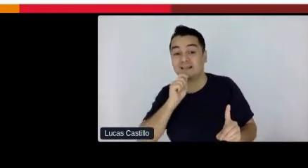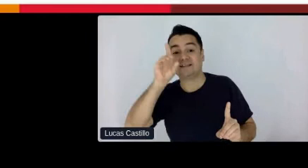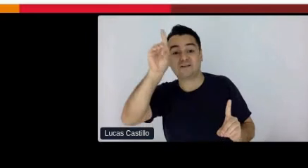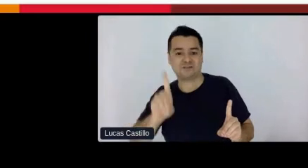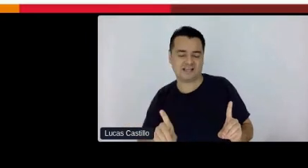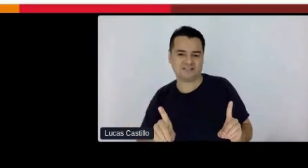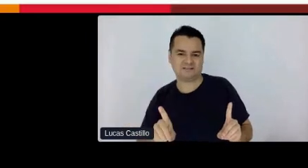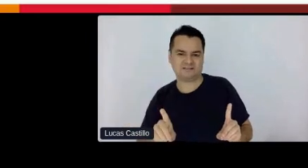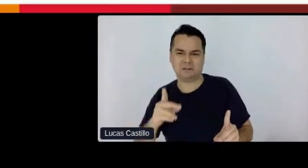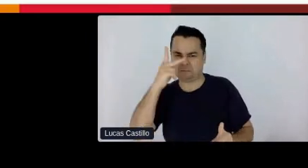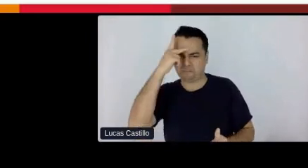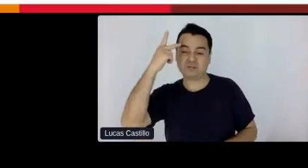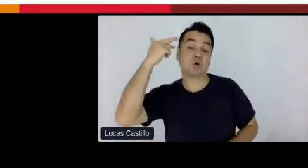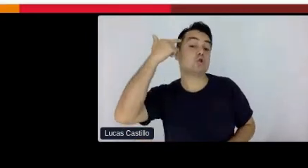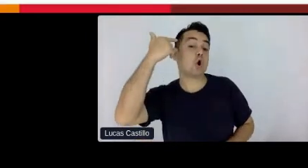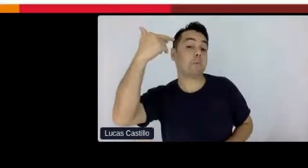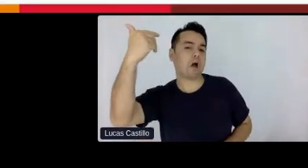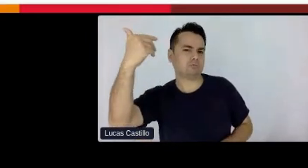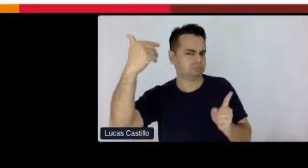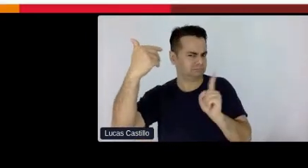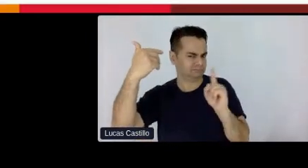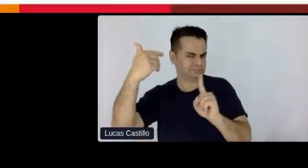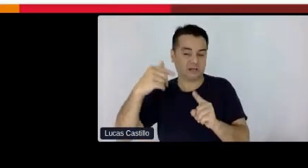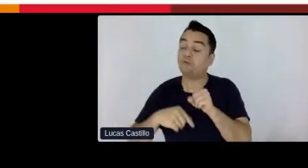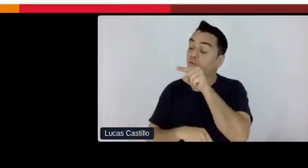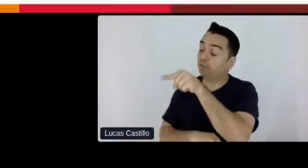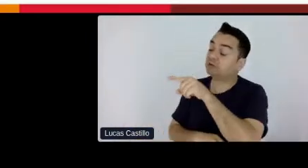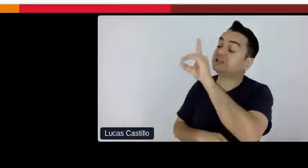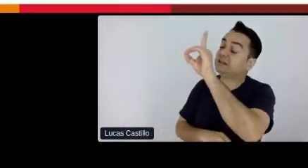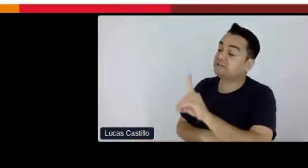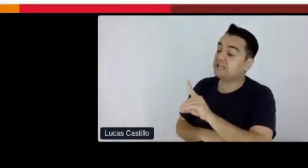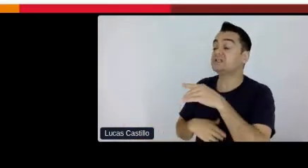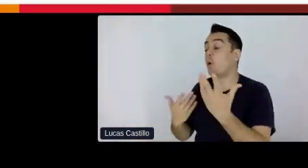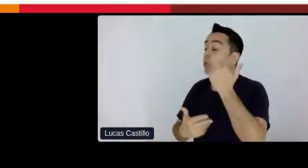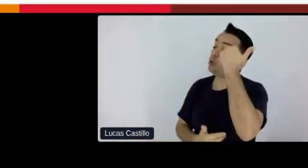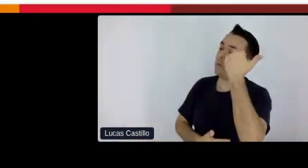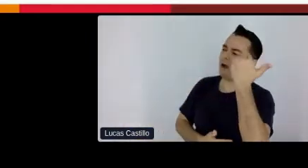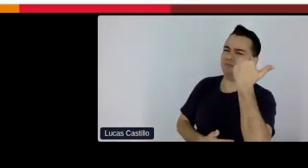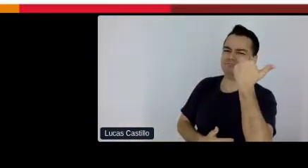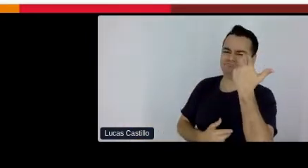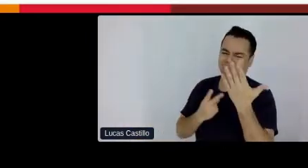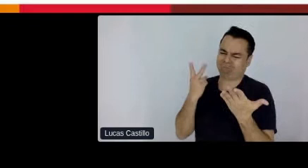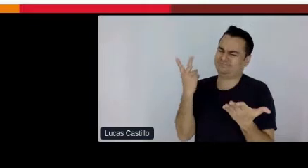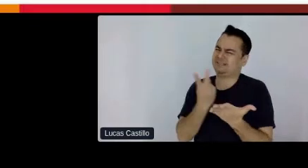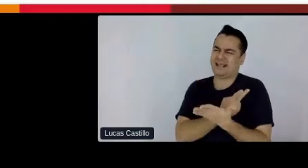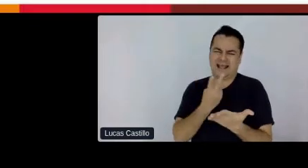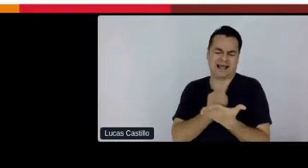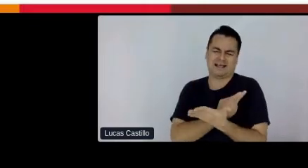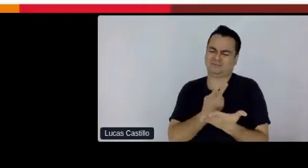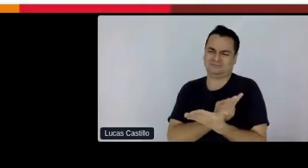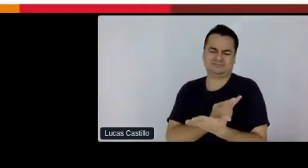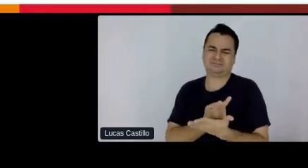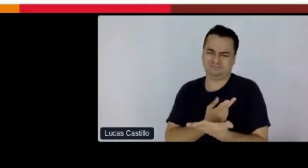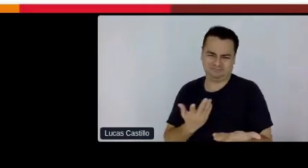não pessoa normal. Só aumente o seu tom de voz durante a entrevista se o candidato pedir.